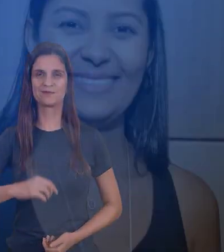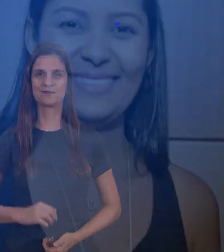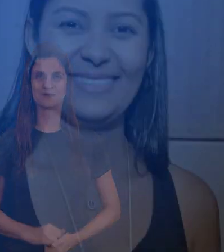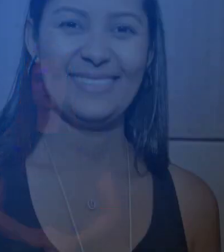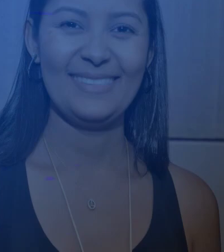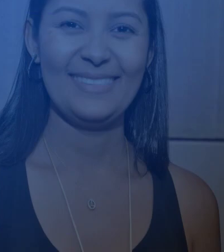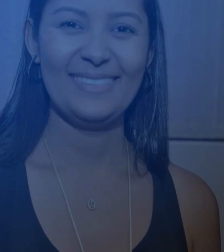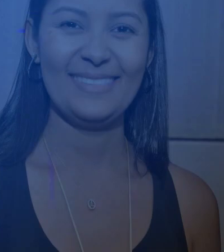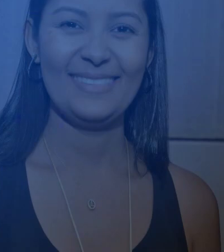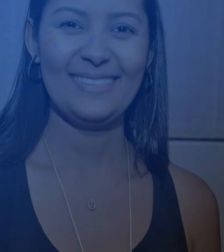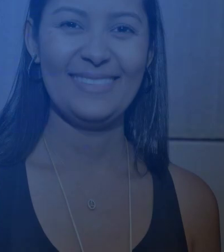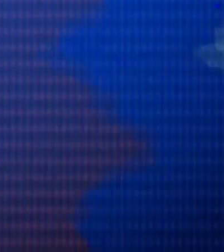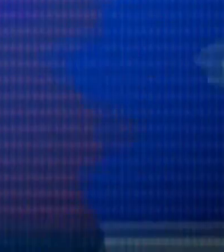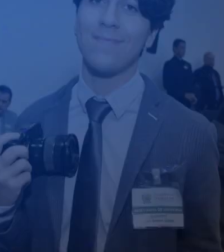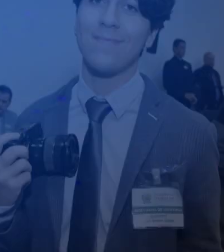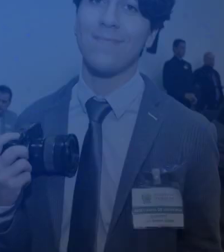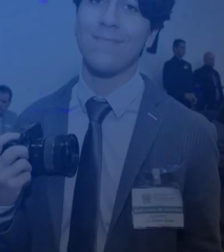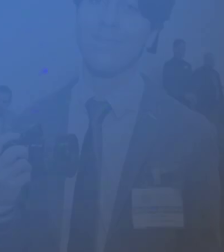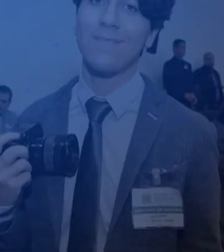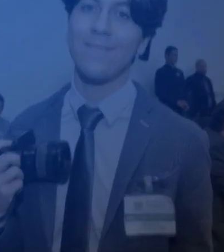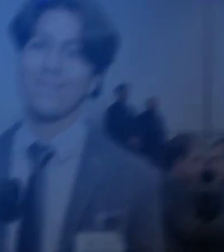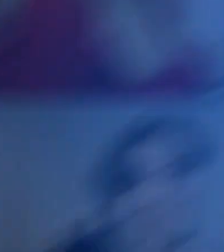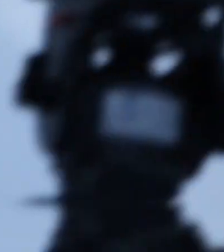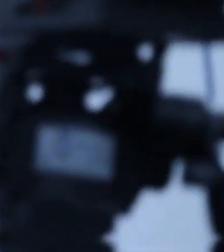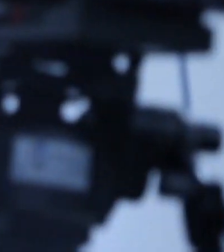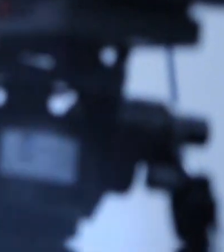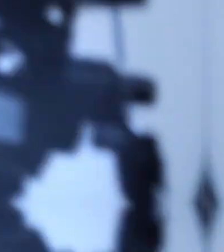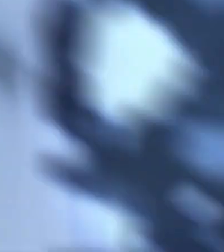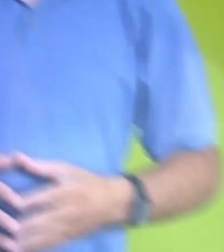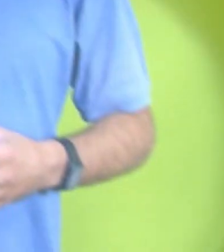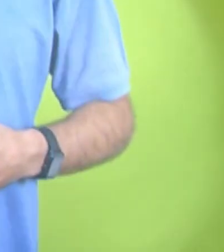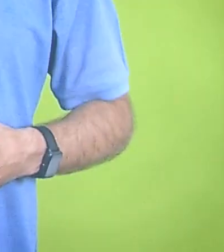Somos texto, ação, inclusão.